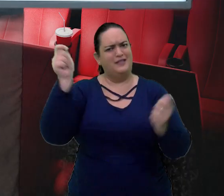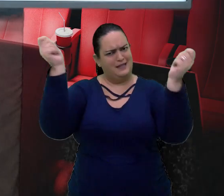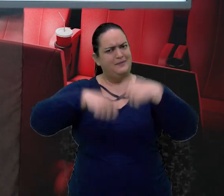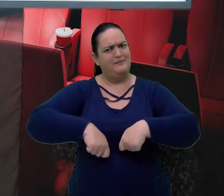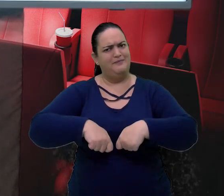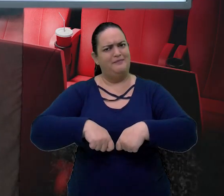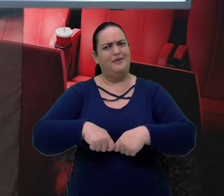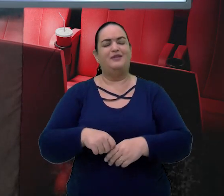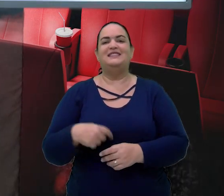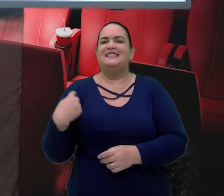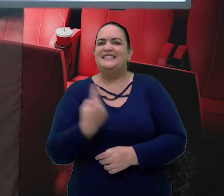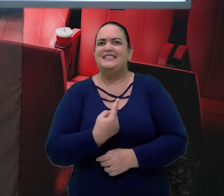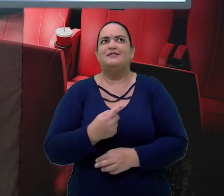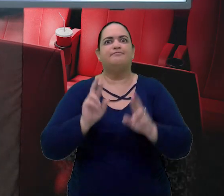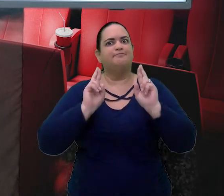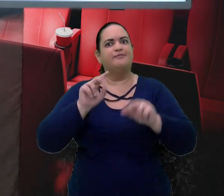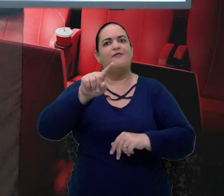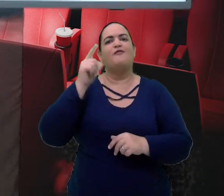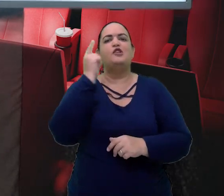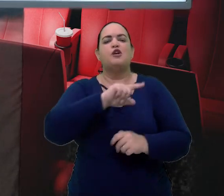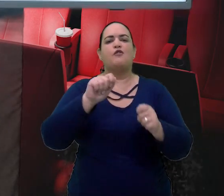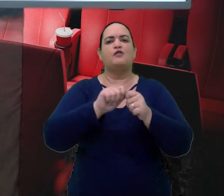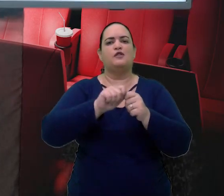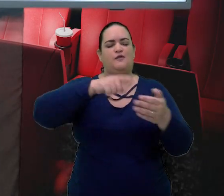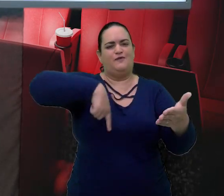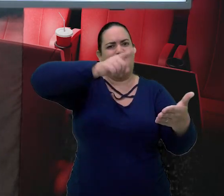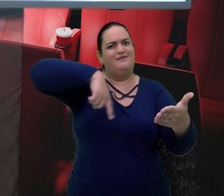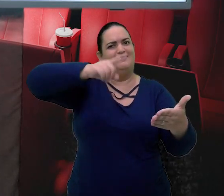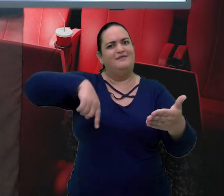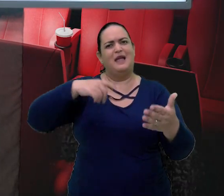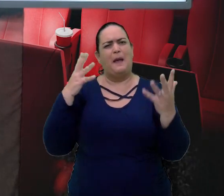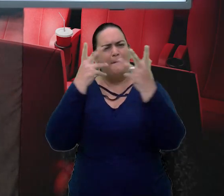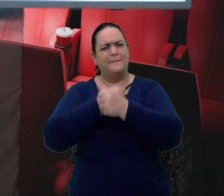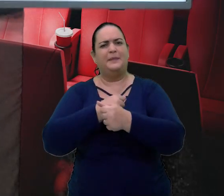nós esperamos um trabalho belíssimo produzido por vocês, alunos.